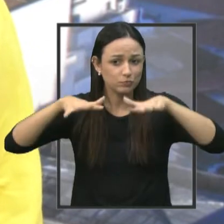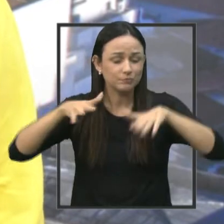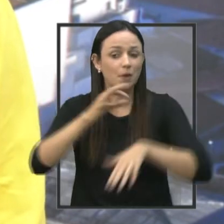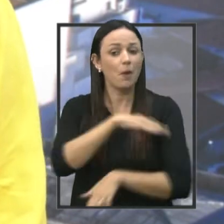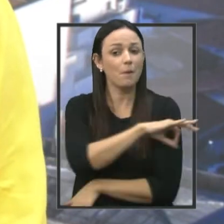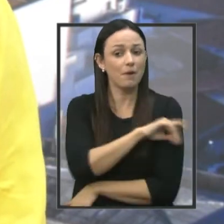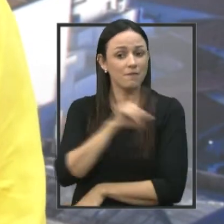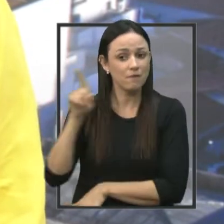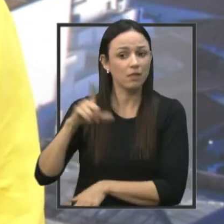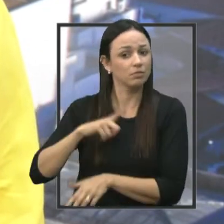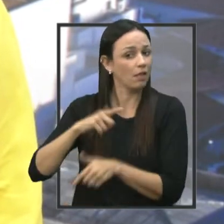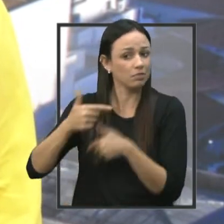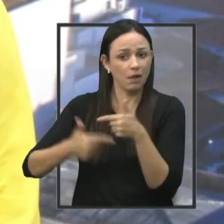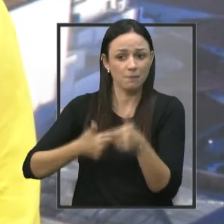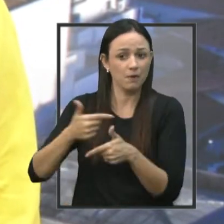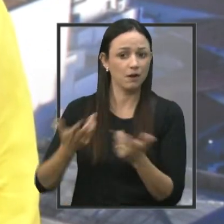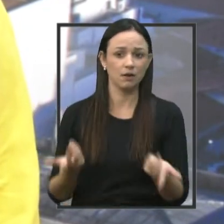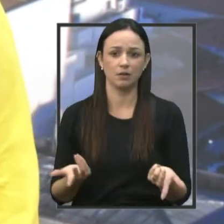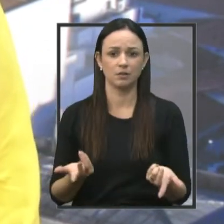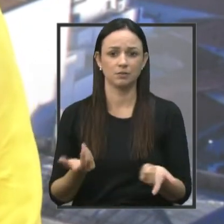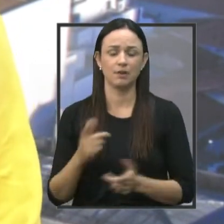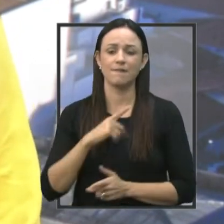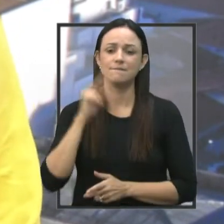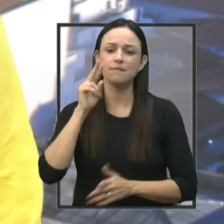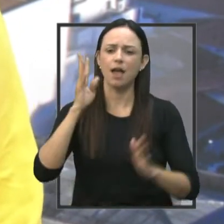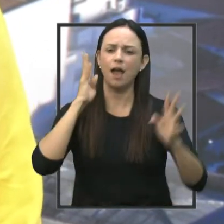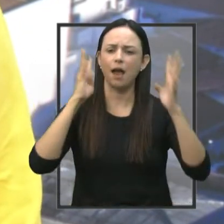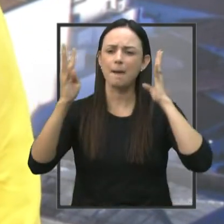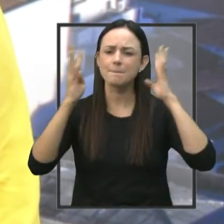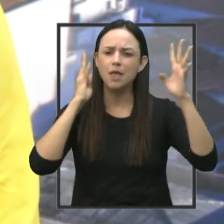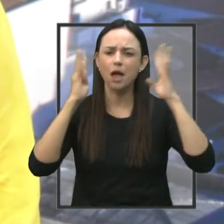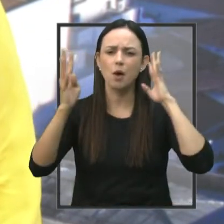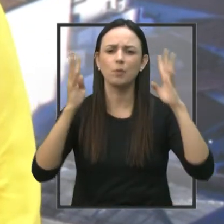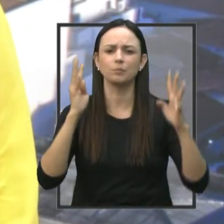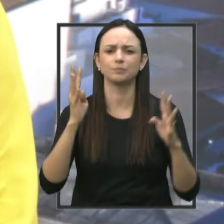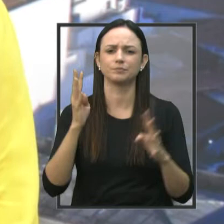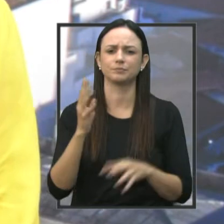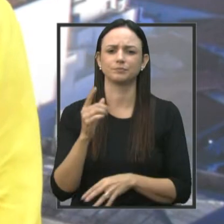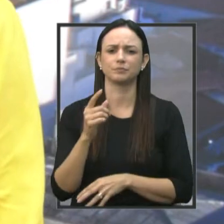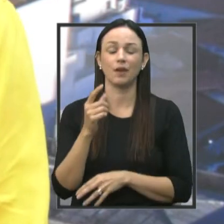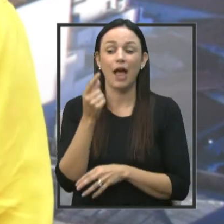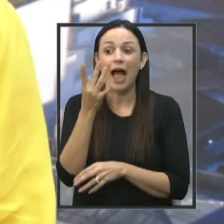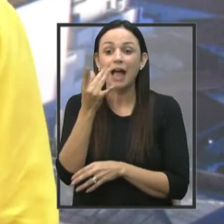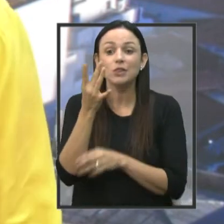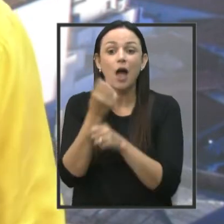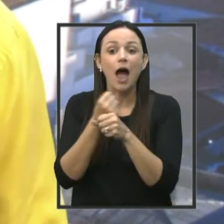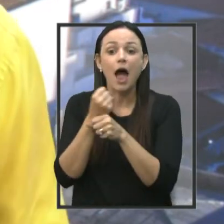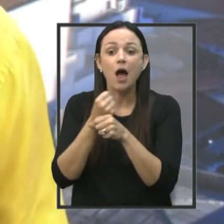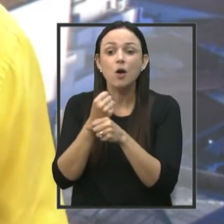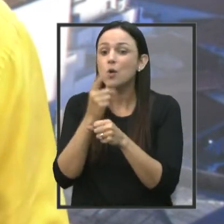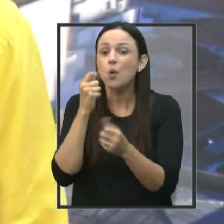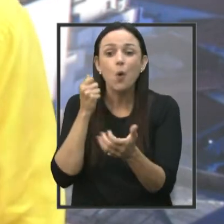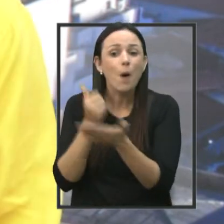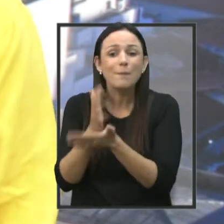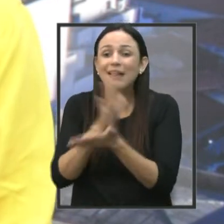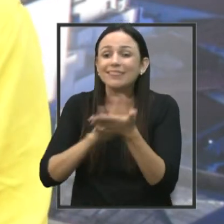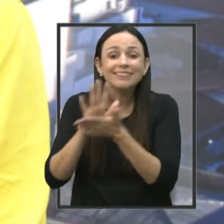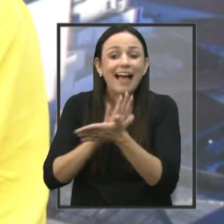certo? Você vê caminhões, faz 14 anos que não se comprava um